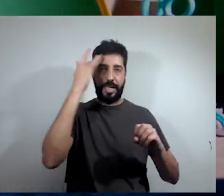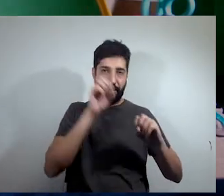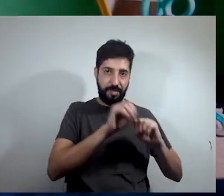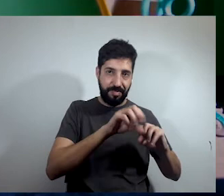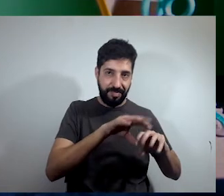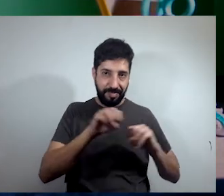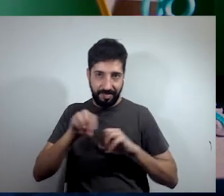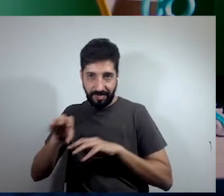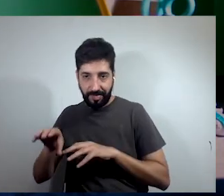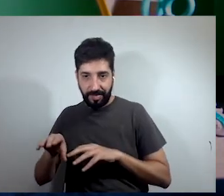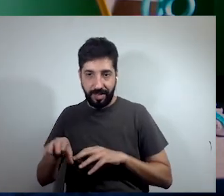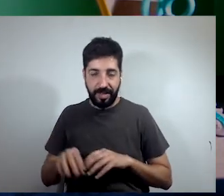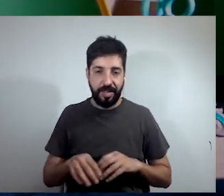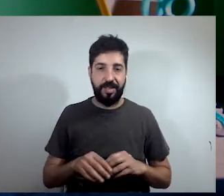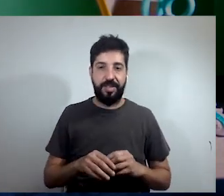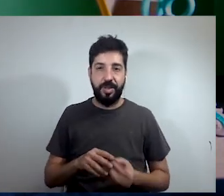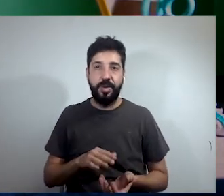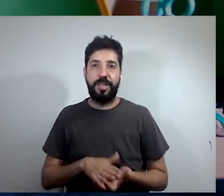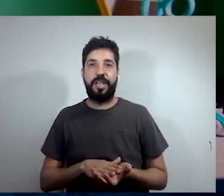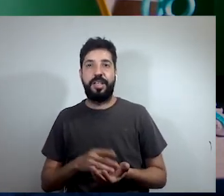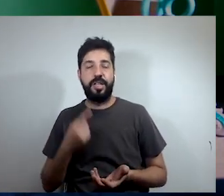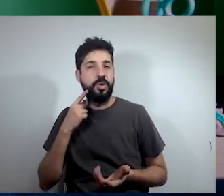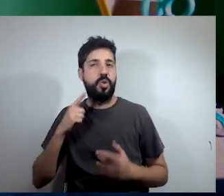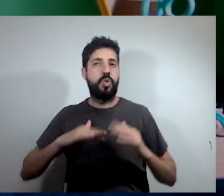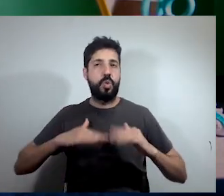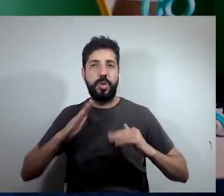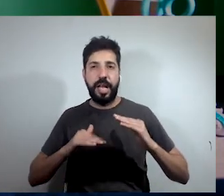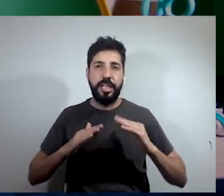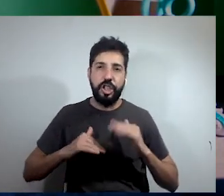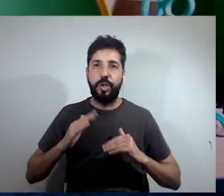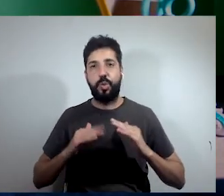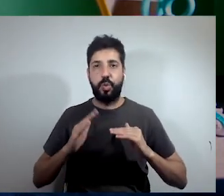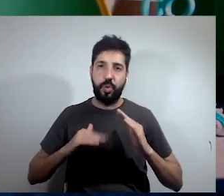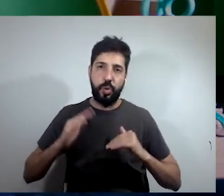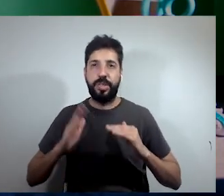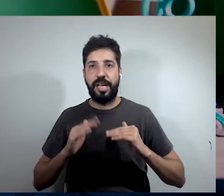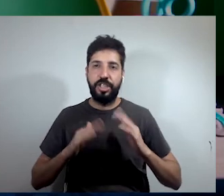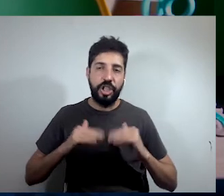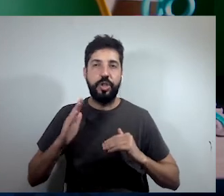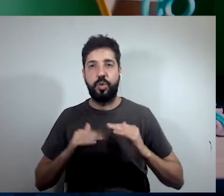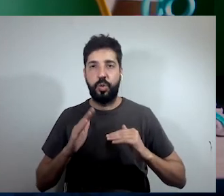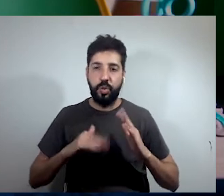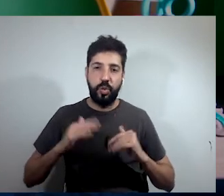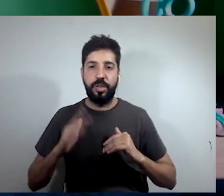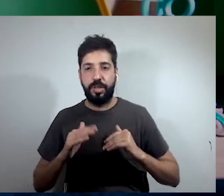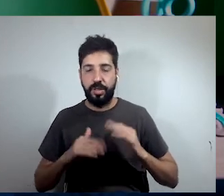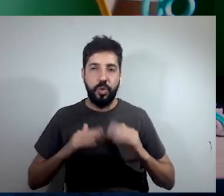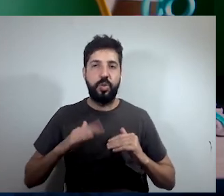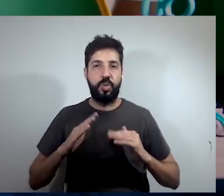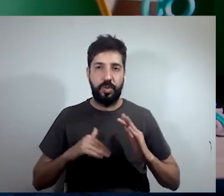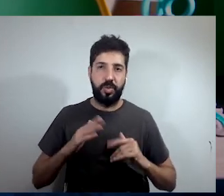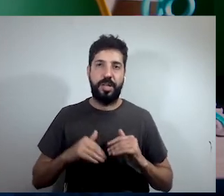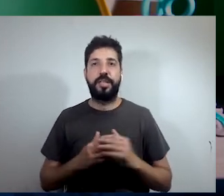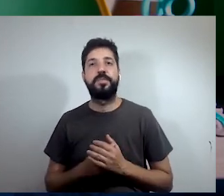audiovisuais. Tucu tucu tac, ticu tucu tucu tac, ticu tucu tucu tac, ticu tucu tucu tac, ticu tucu tac, ticu